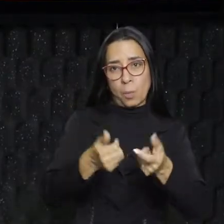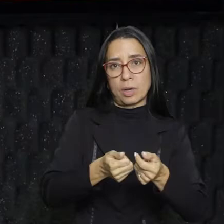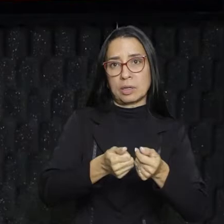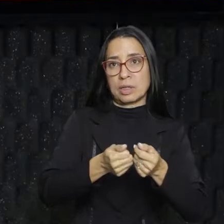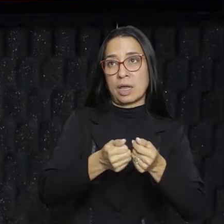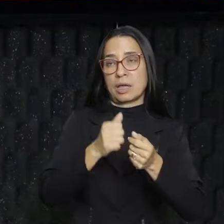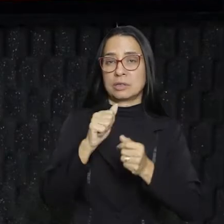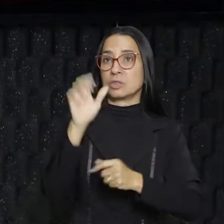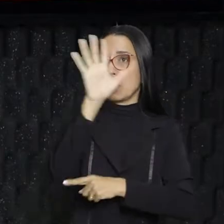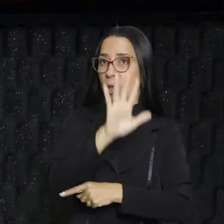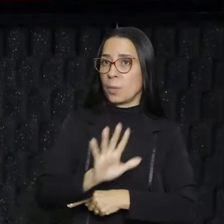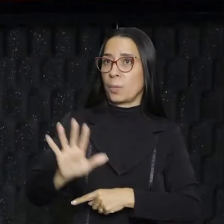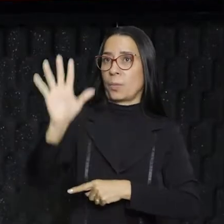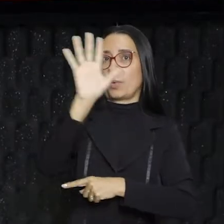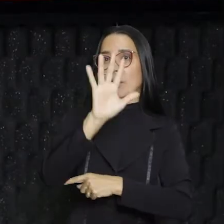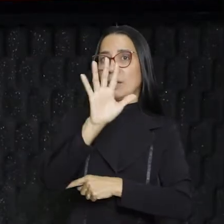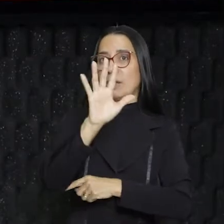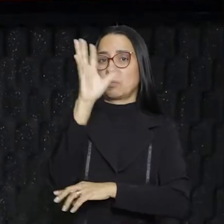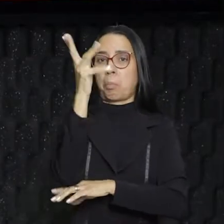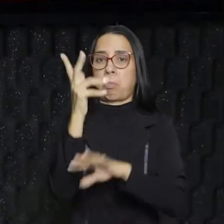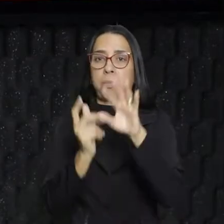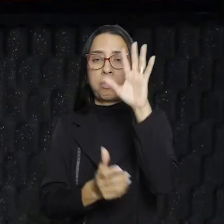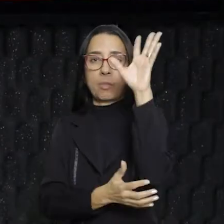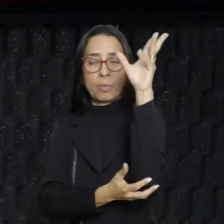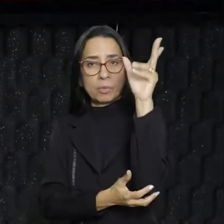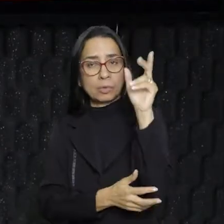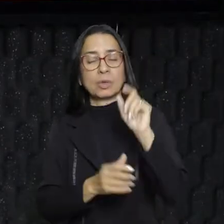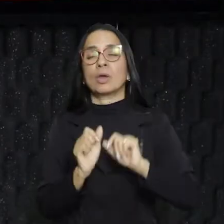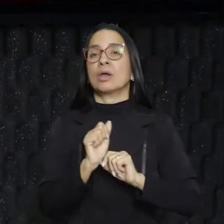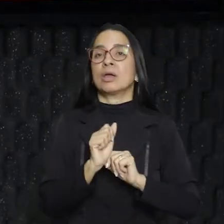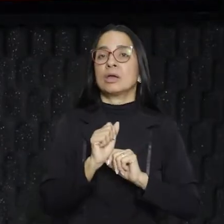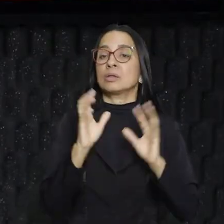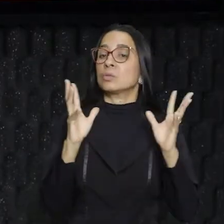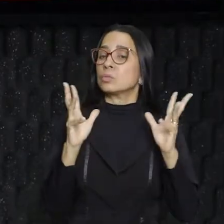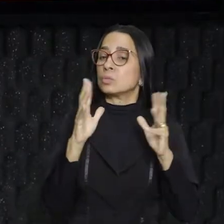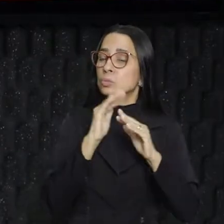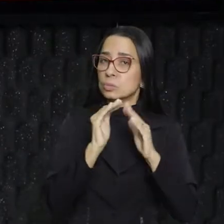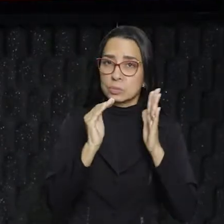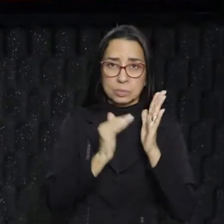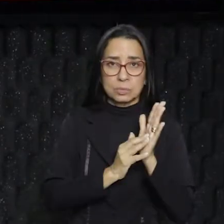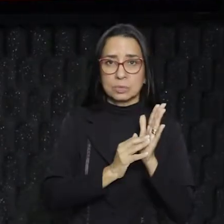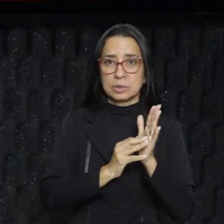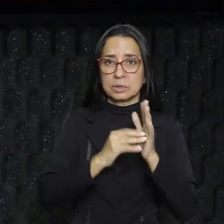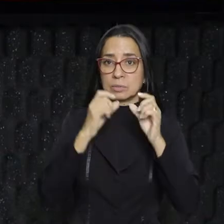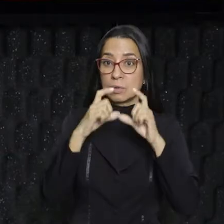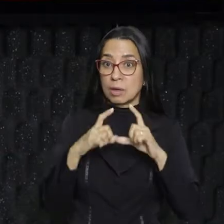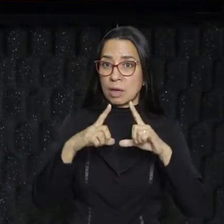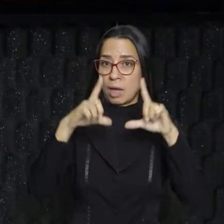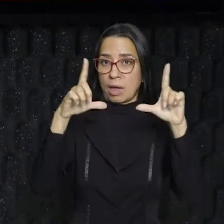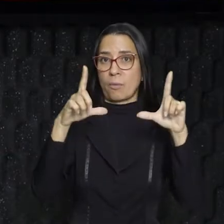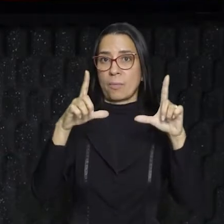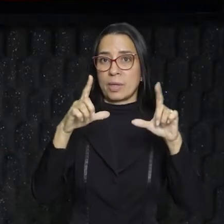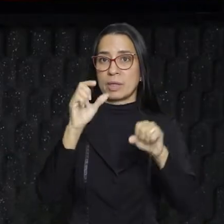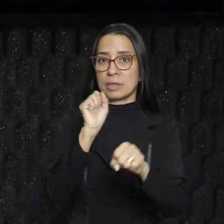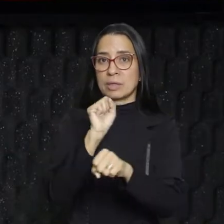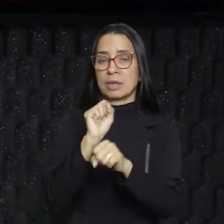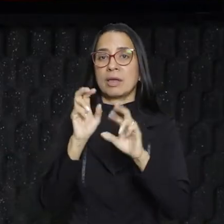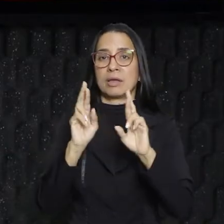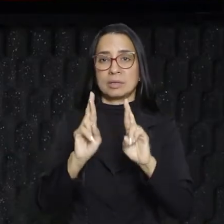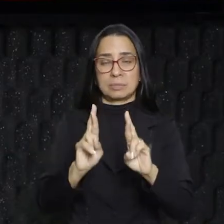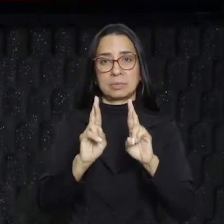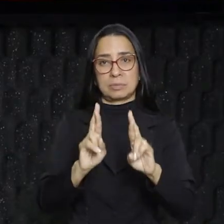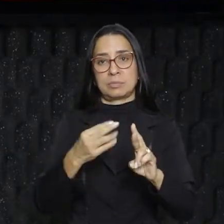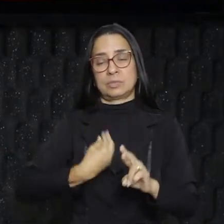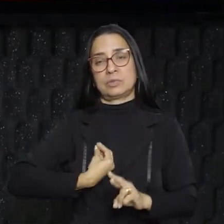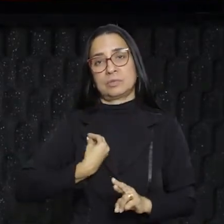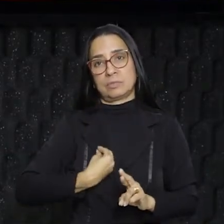exemplo. Né? Tudo isso vai repercutir diretamente num aumento da expectativa de vida e, consequentemente, taxa de